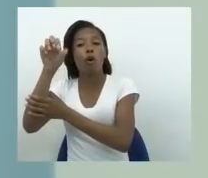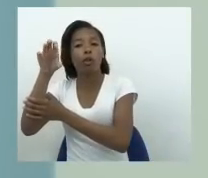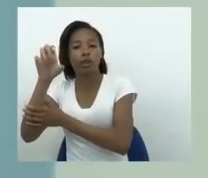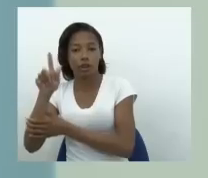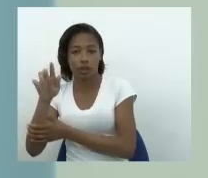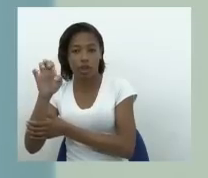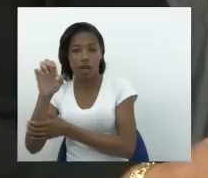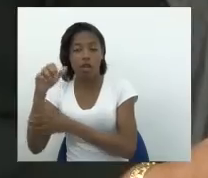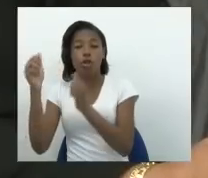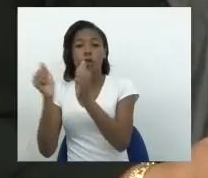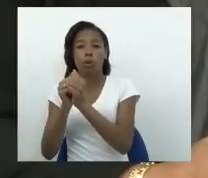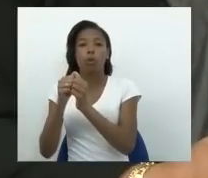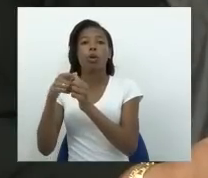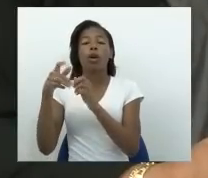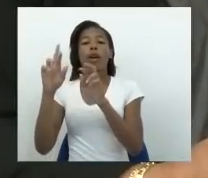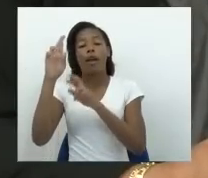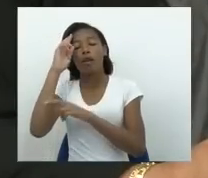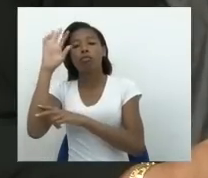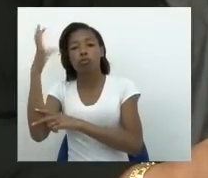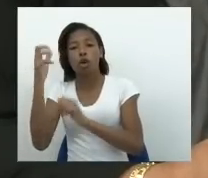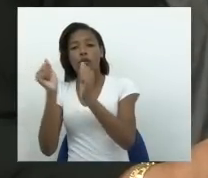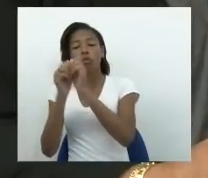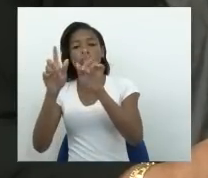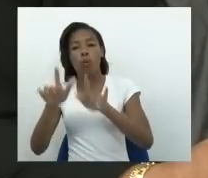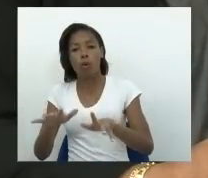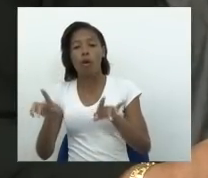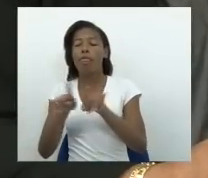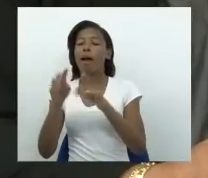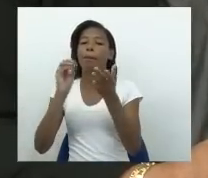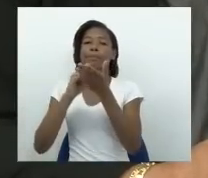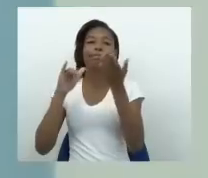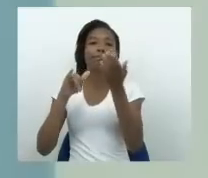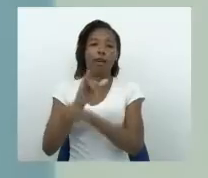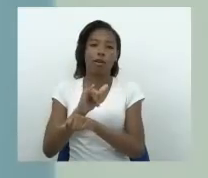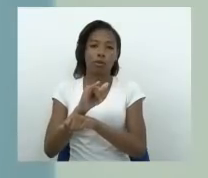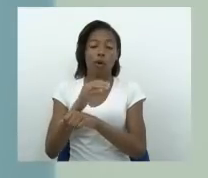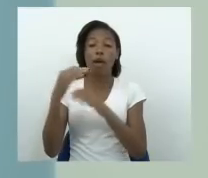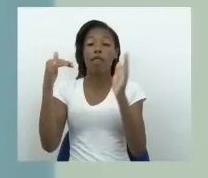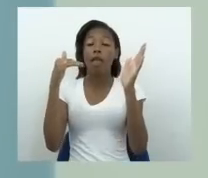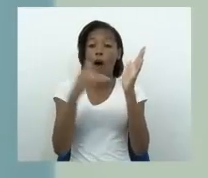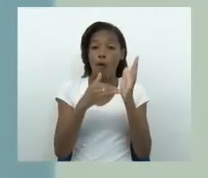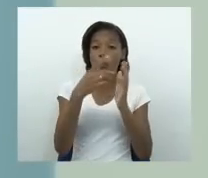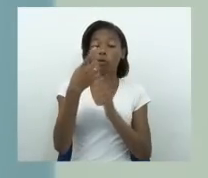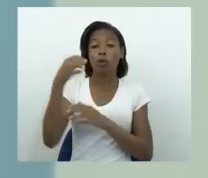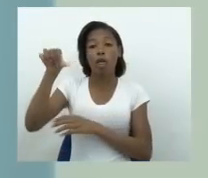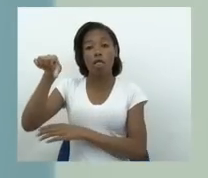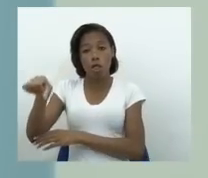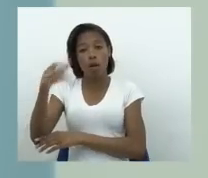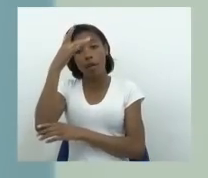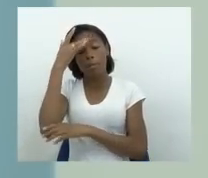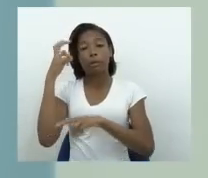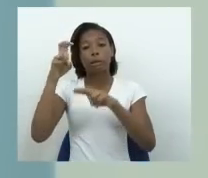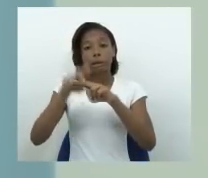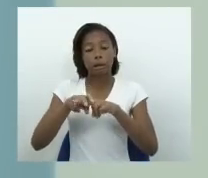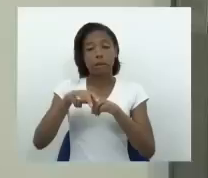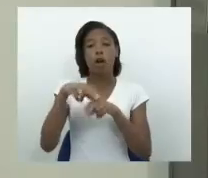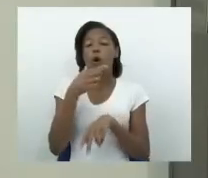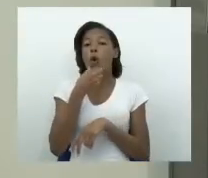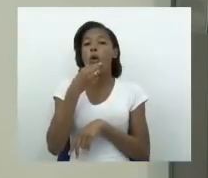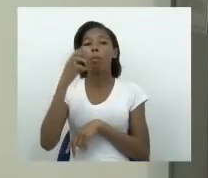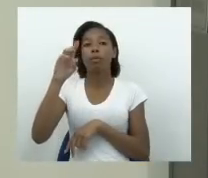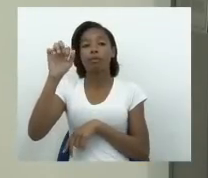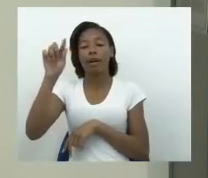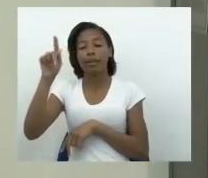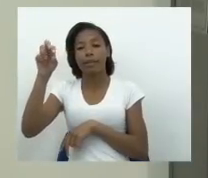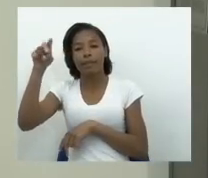e da coligação Resolve Guarulhos, também considerado desistente. E na última posição, número 9, a cadeira de número 9, está Wagner